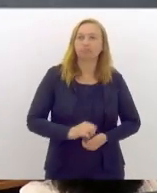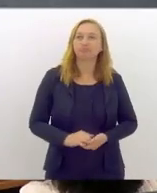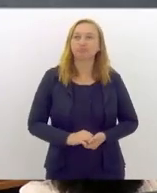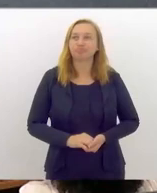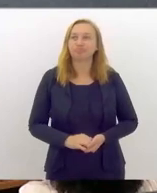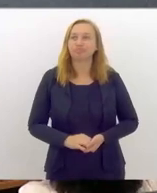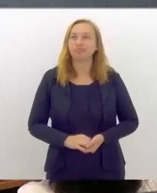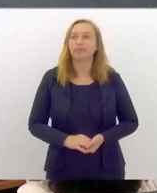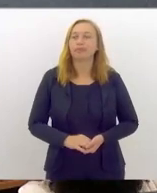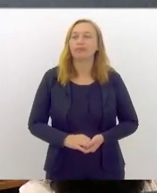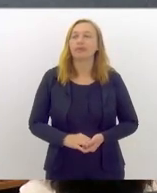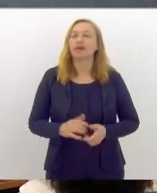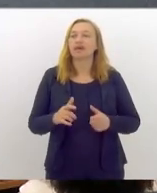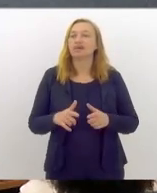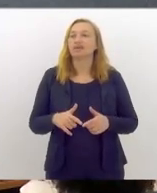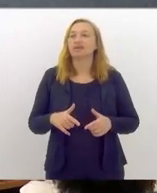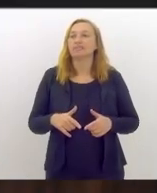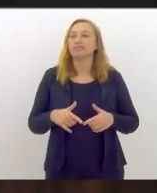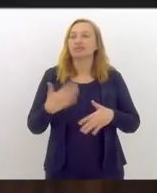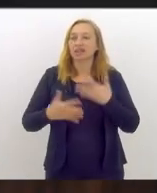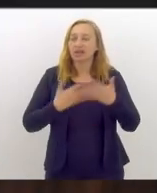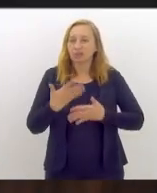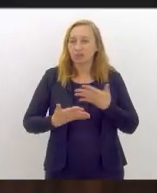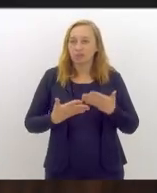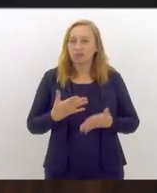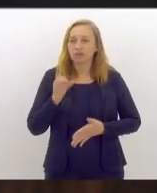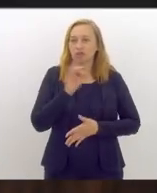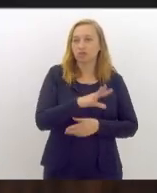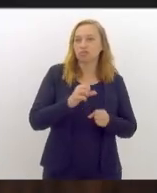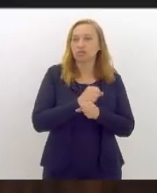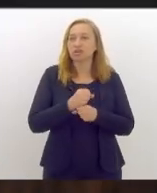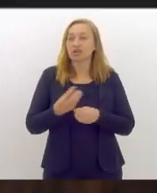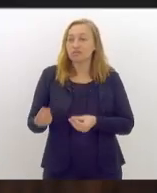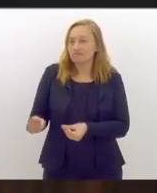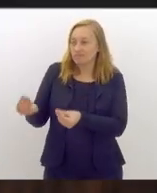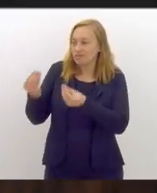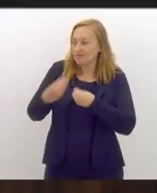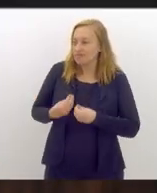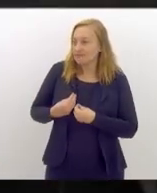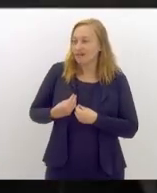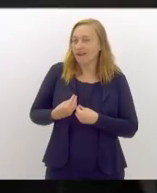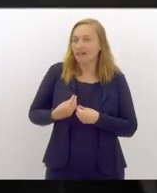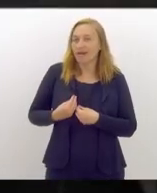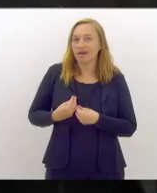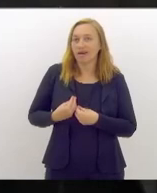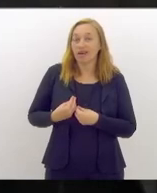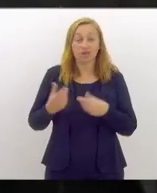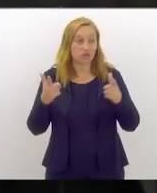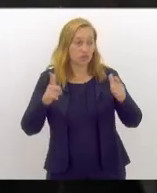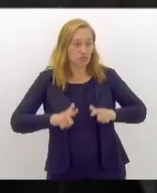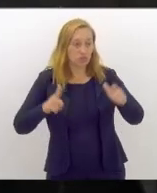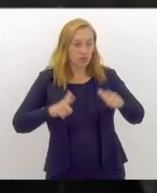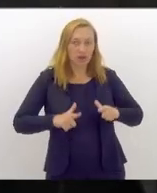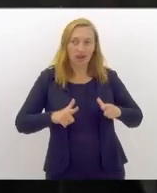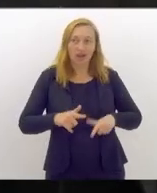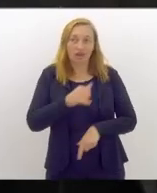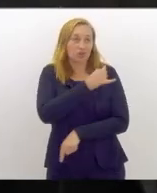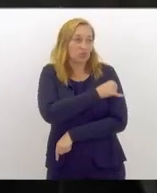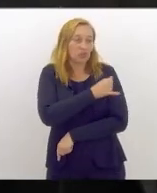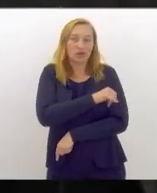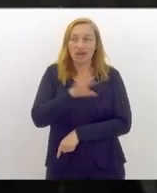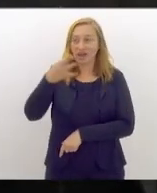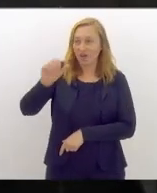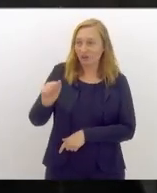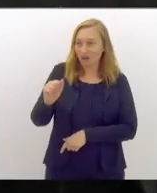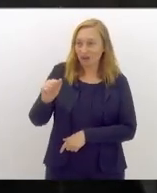que me engrandeceu muito nos últimos anos me devolve esse esse lugar de carioca da Gema